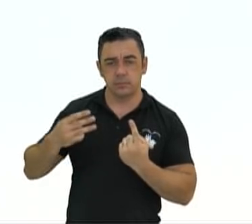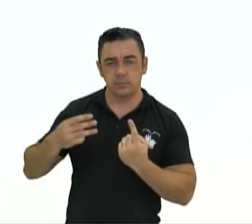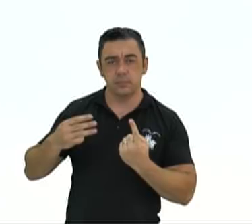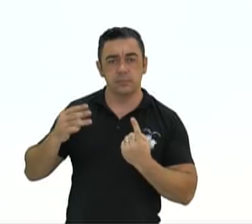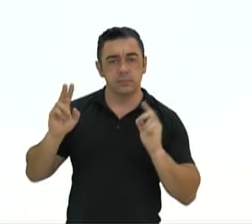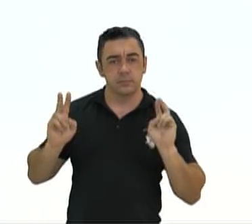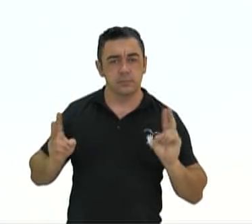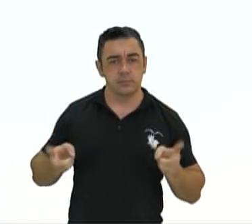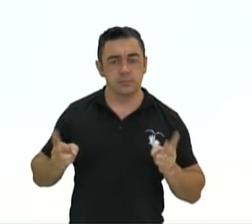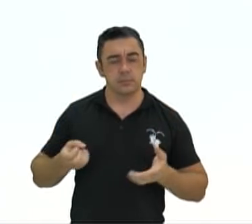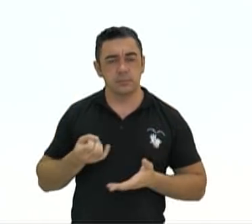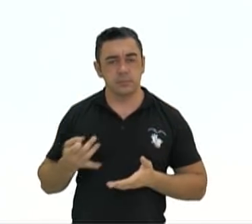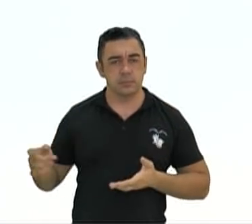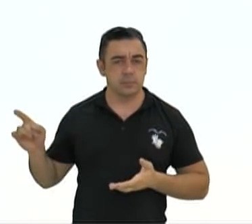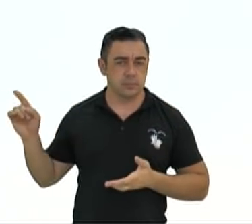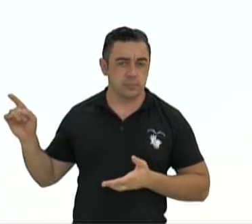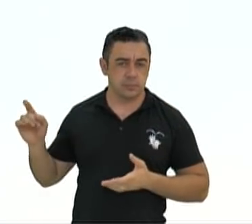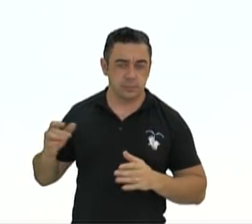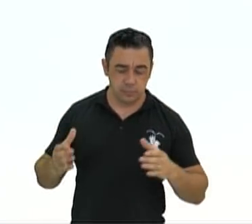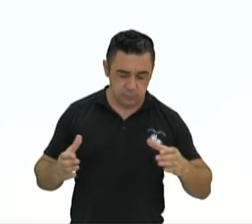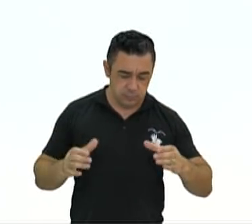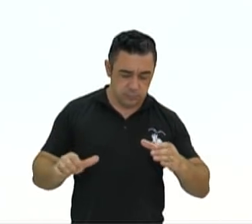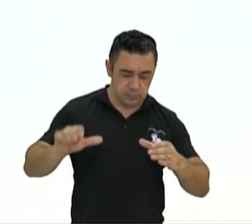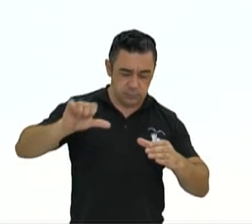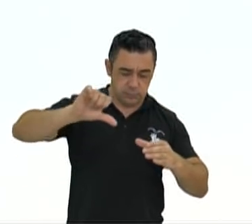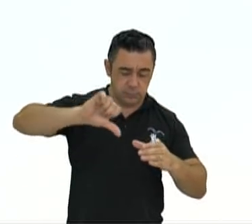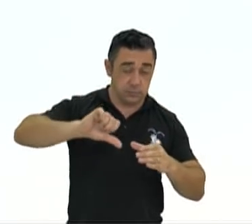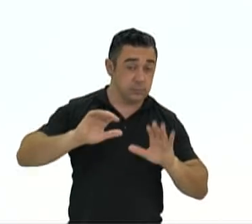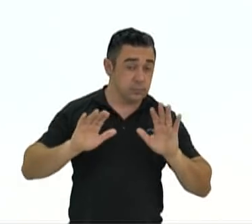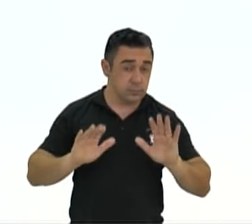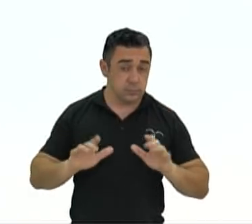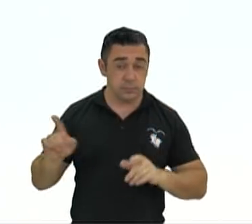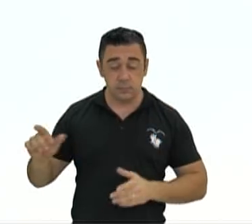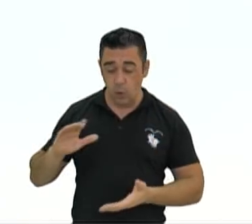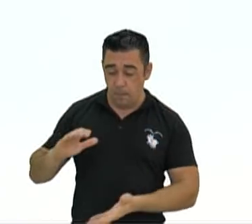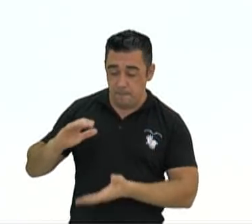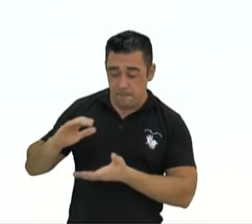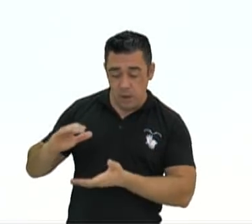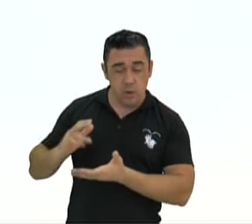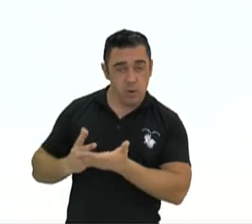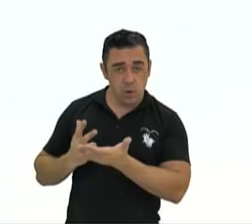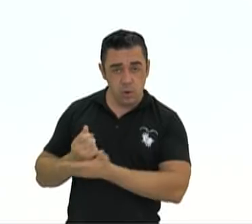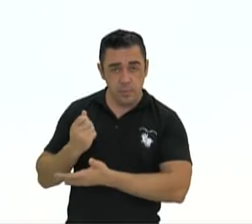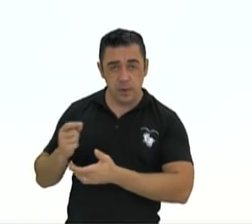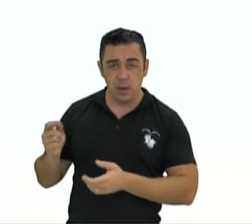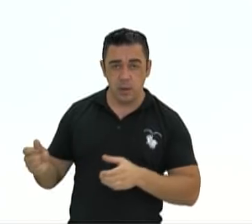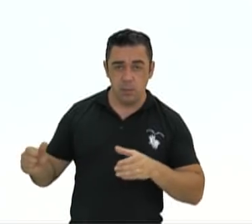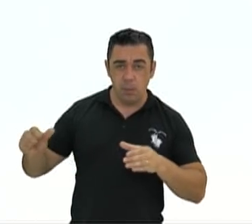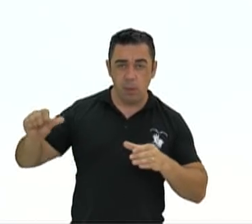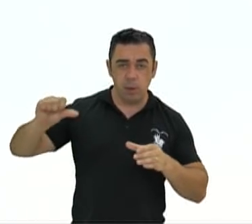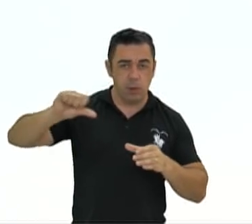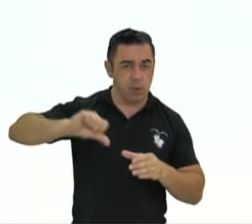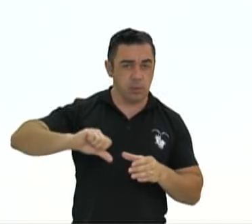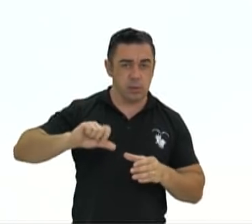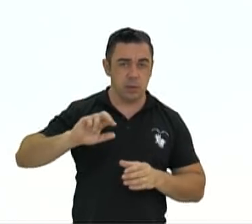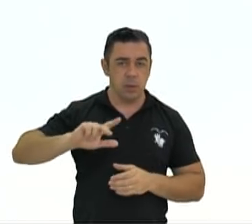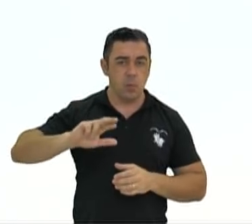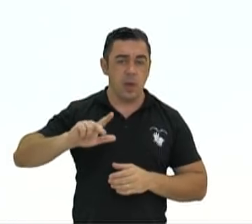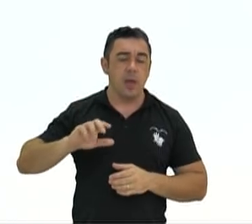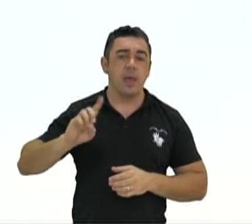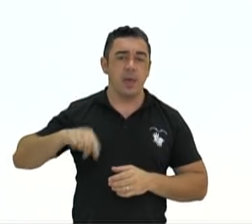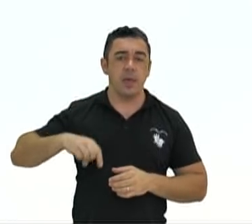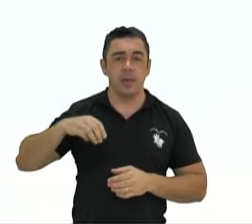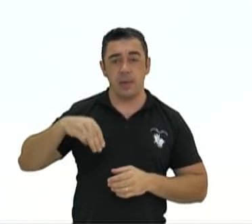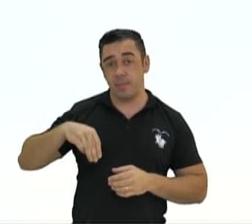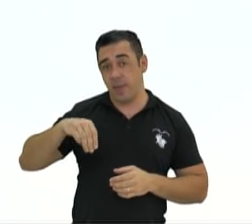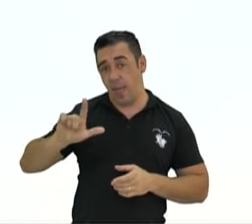o volume do meu porta-sabonete. Mas o pacote que eu tenho que colocar dentro não é em centímetros cúbicos,